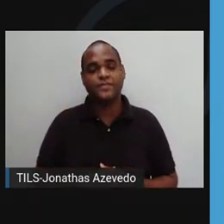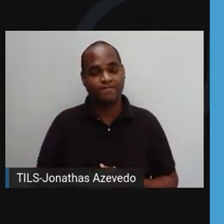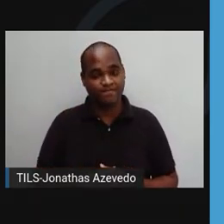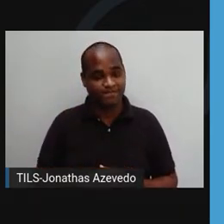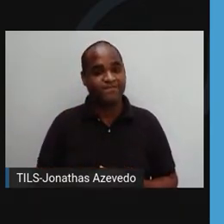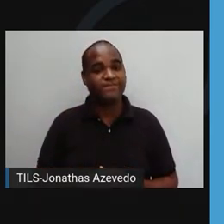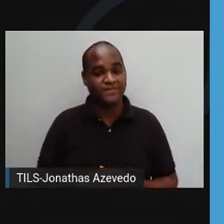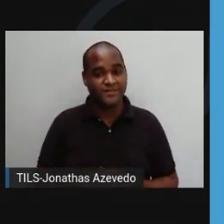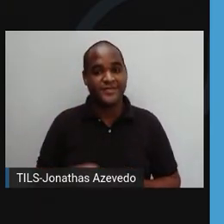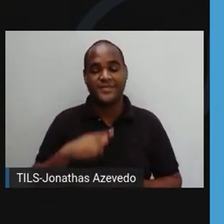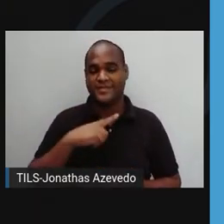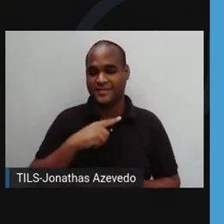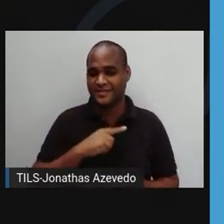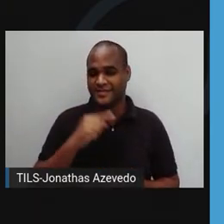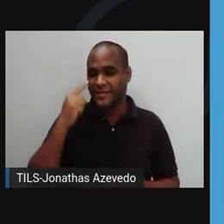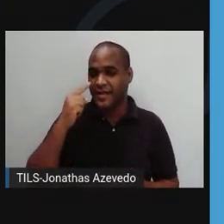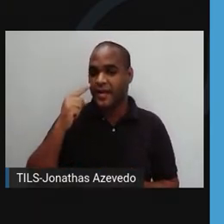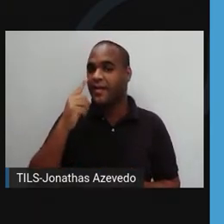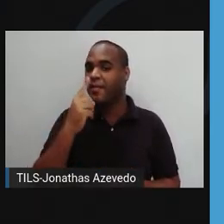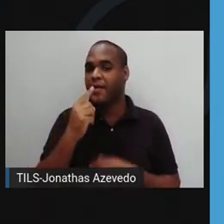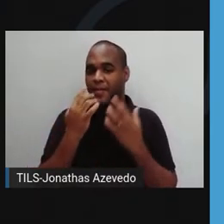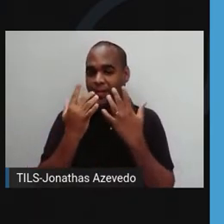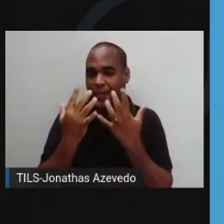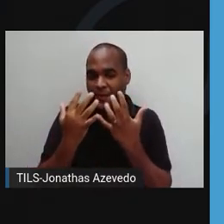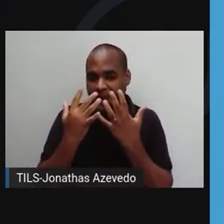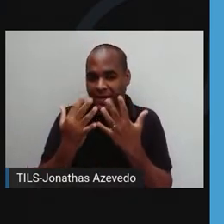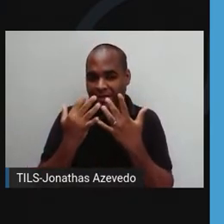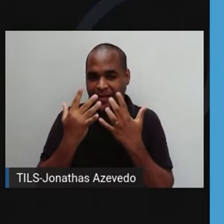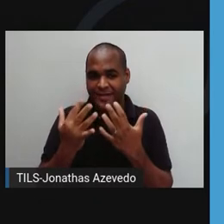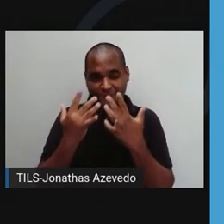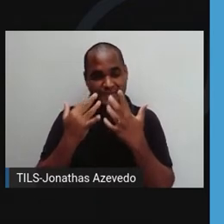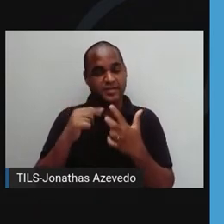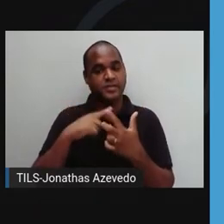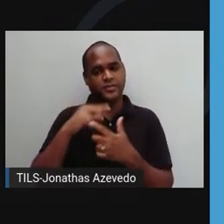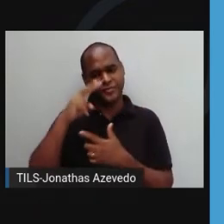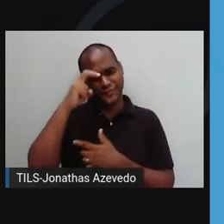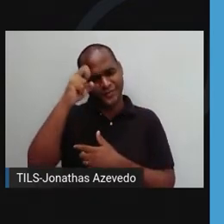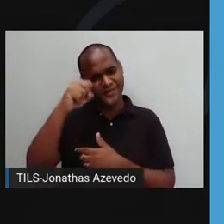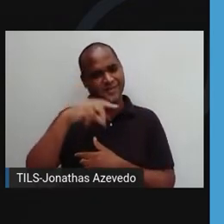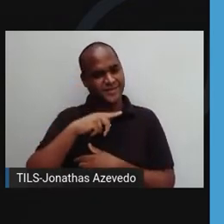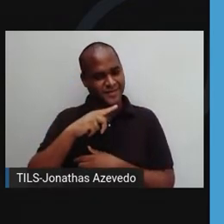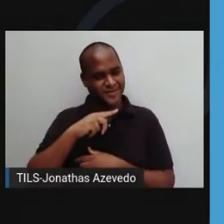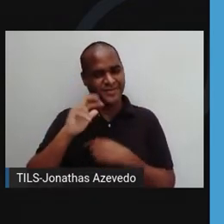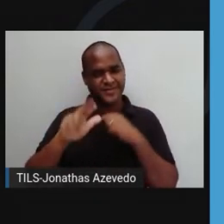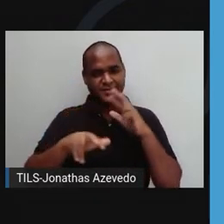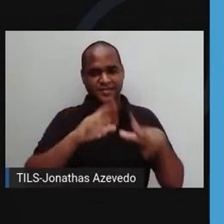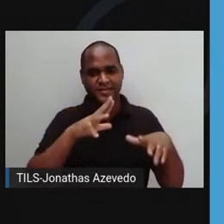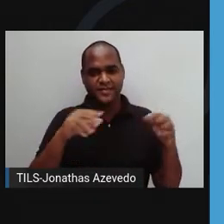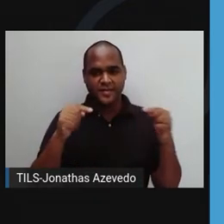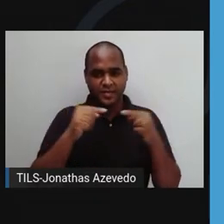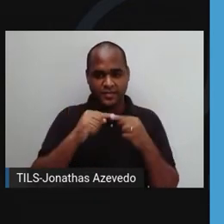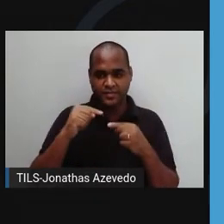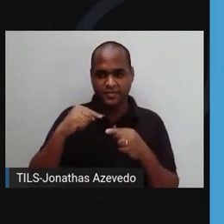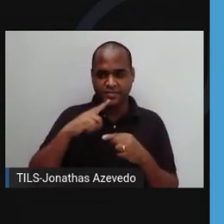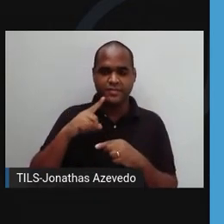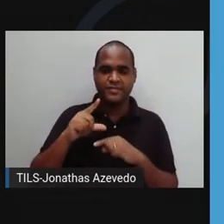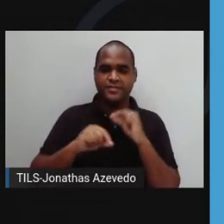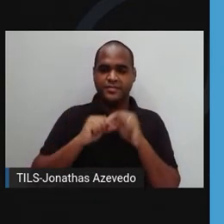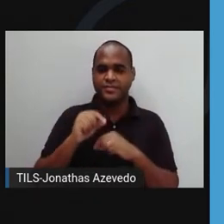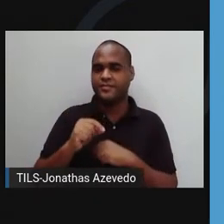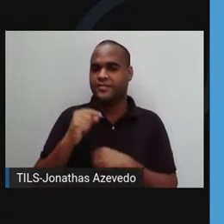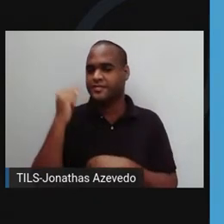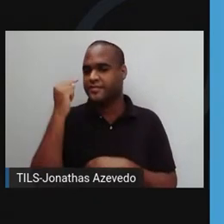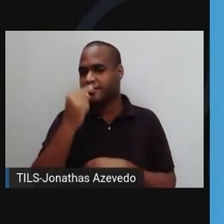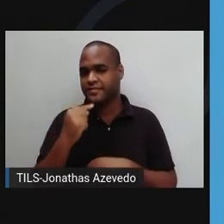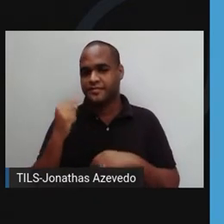Uau! Um campo de pelos! Os folículos do seu nariz ficam tão próximos uns dos outros quanto os da sua cabeça. Esses